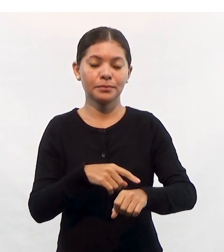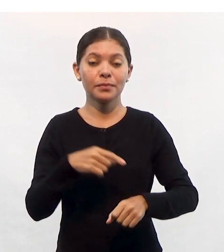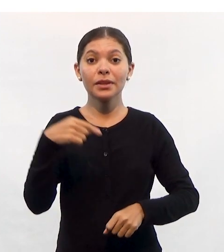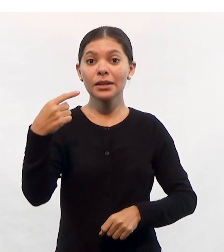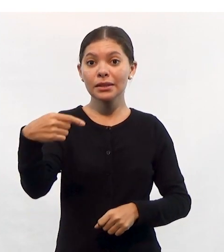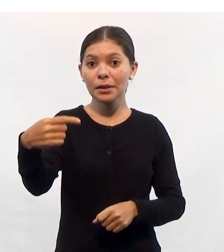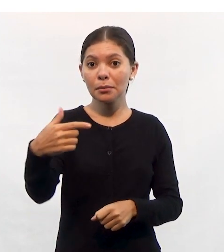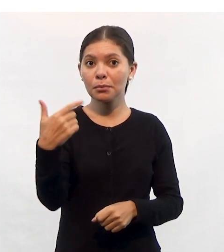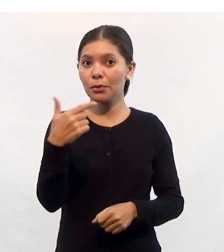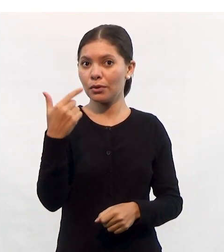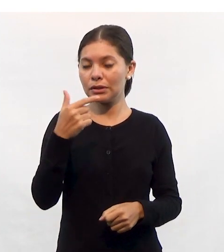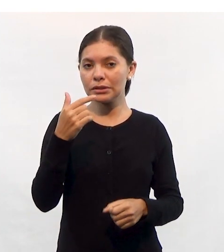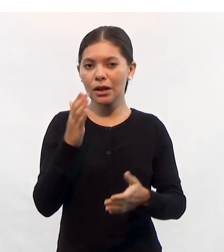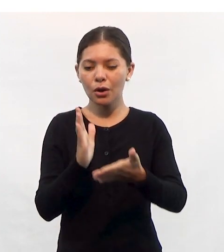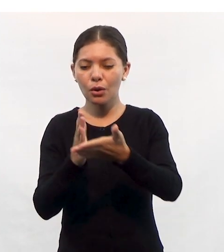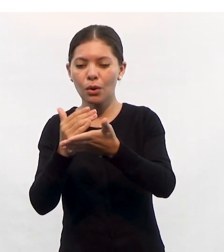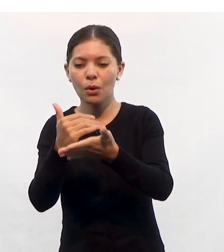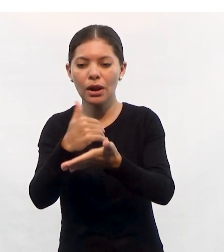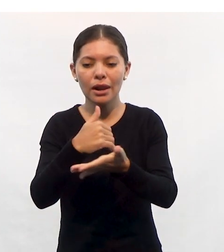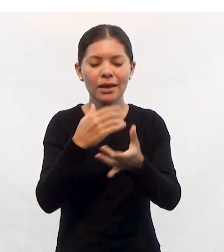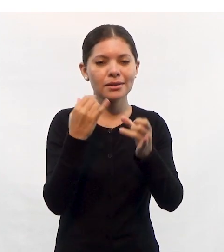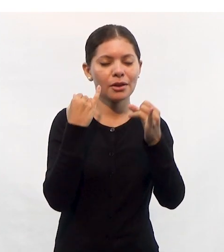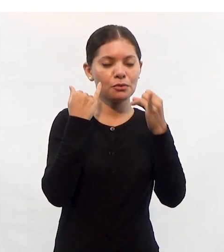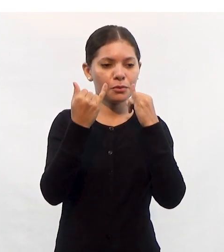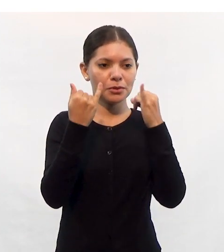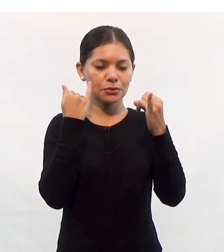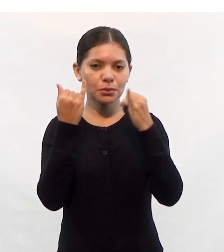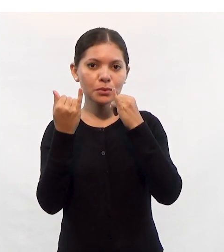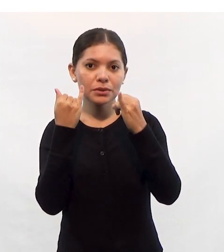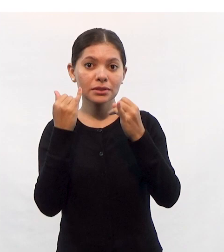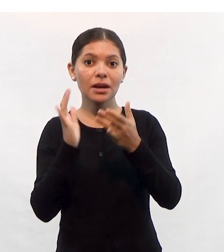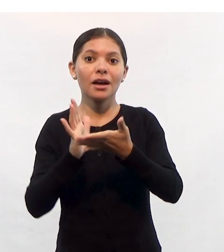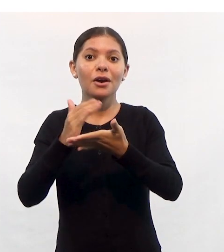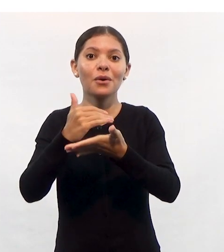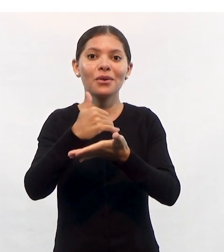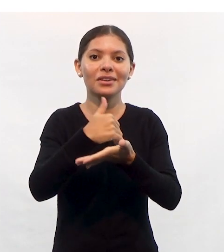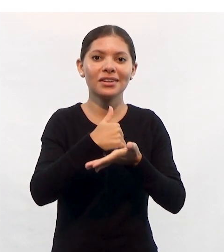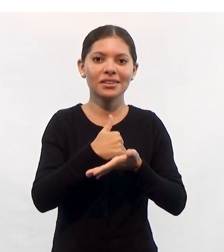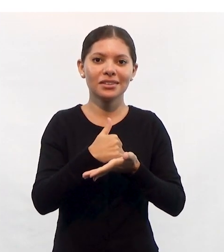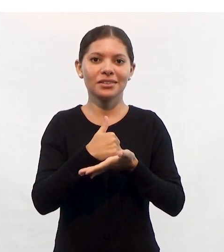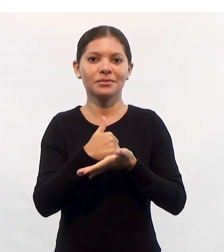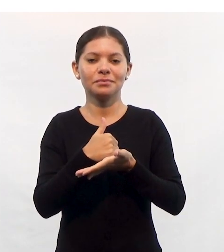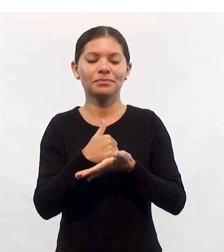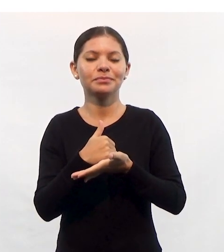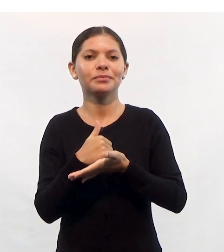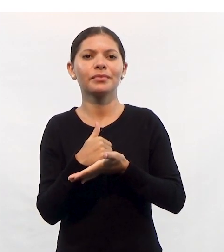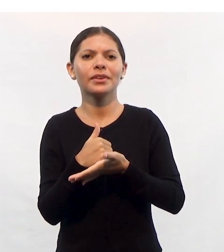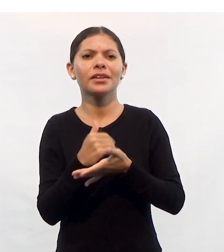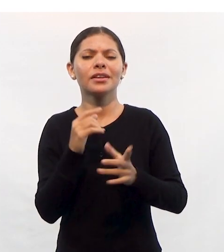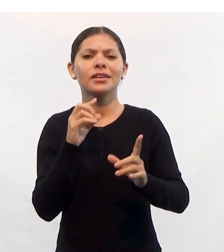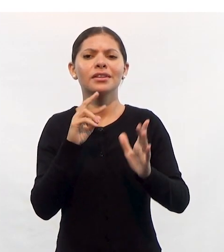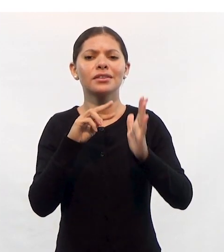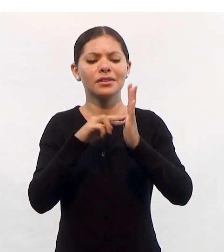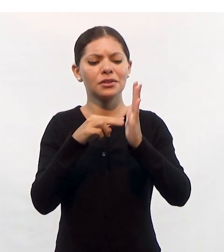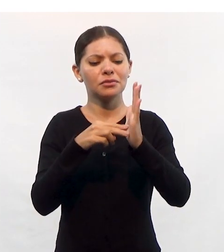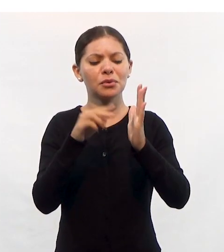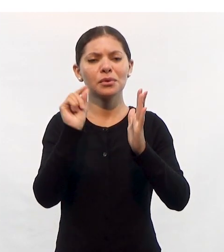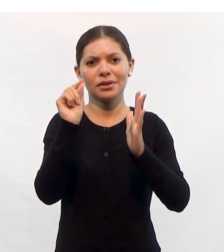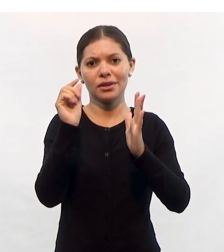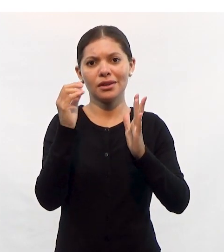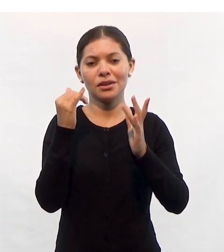depois nós vamos realizar uma coleta de formações essa coleta de informações ela se refere